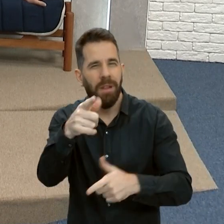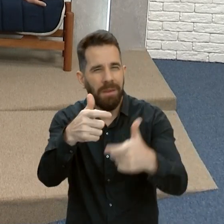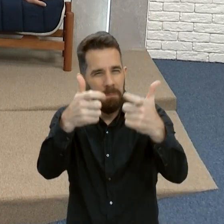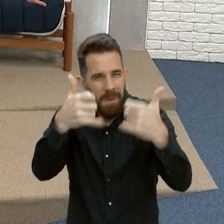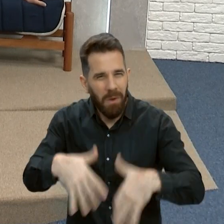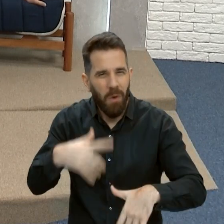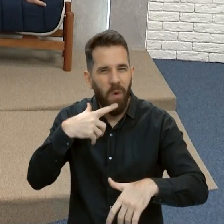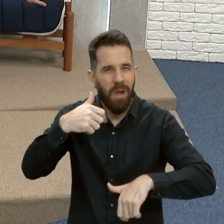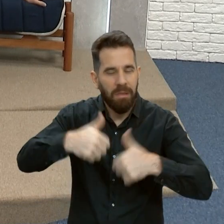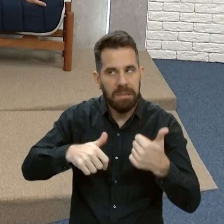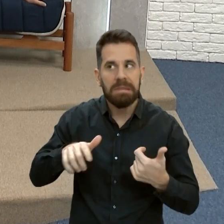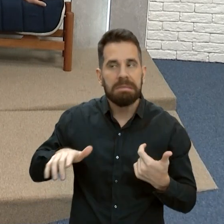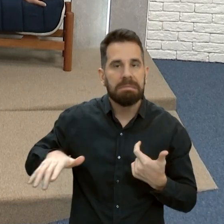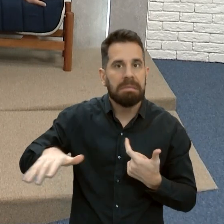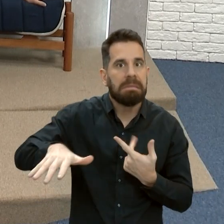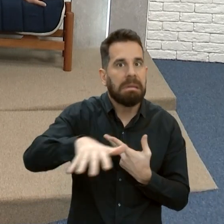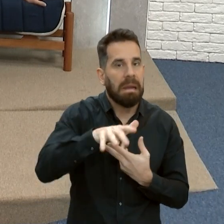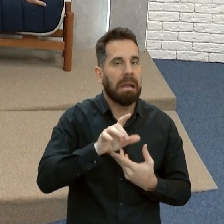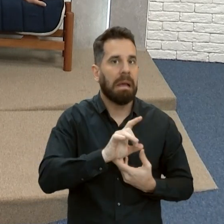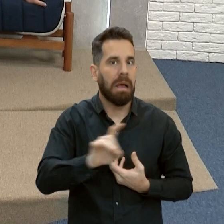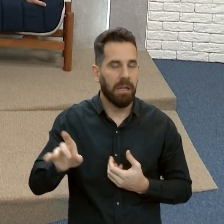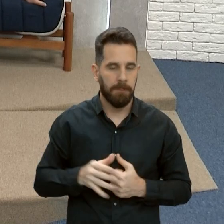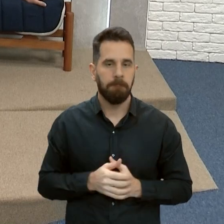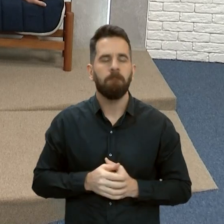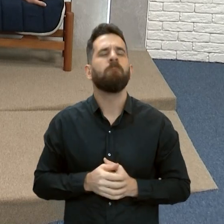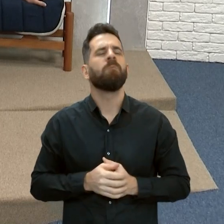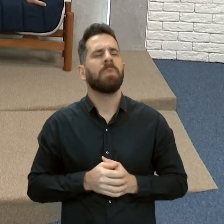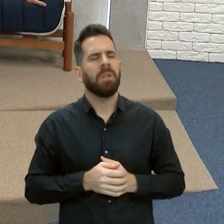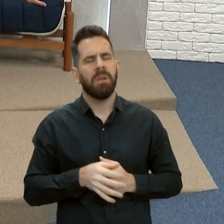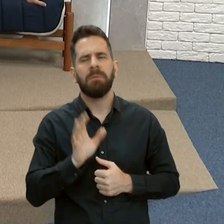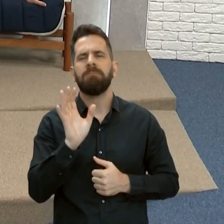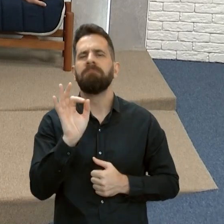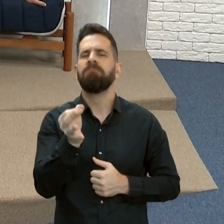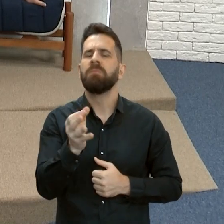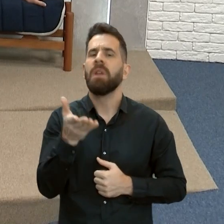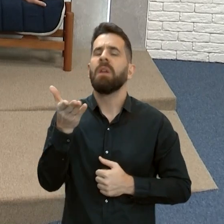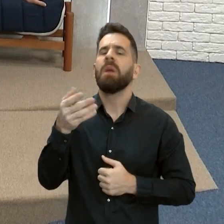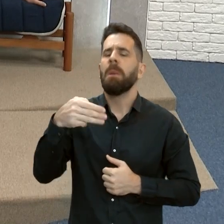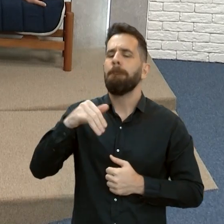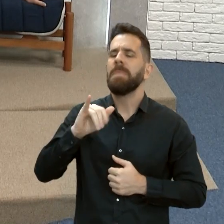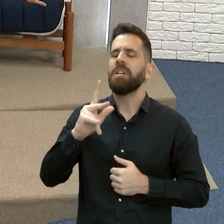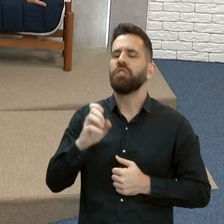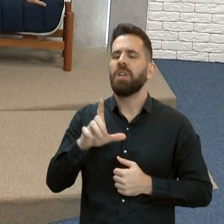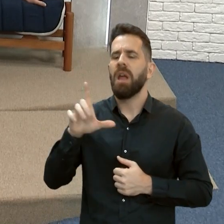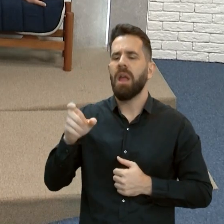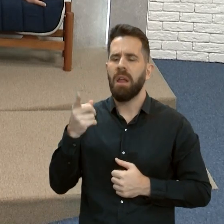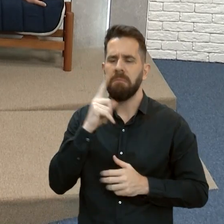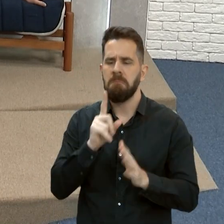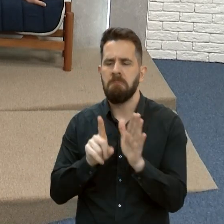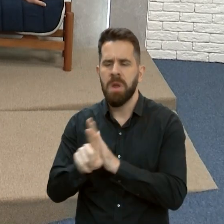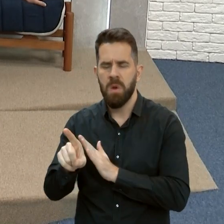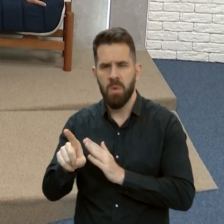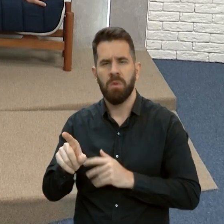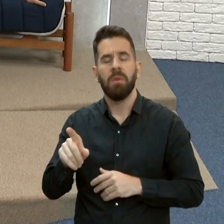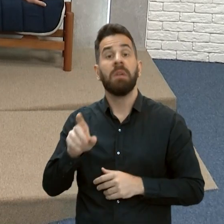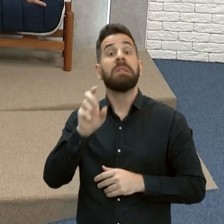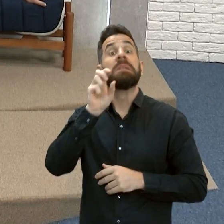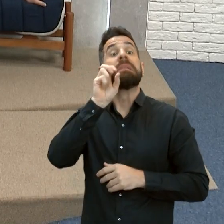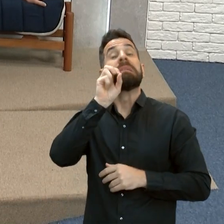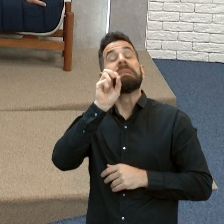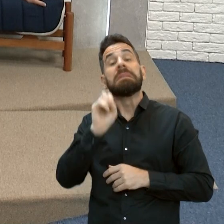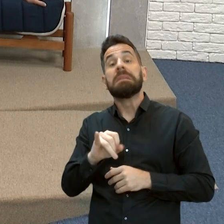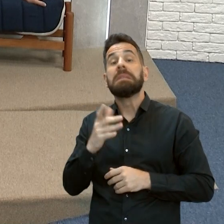Michele, no caso das pessoas com deficiências ocultas, elas têm direito a que algum familiar ou